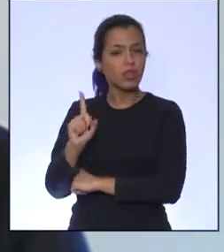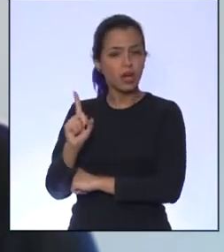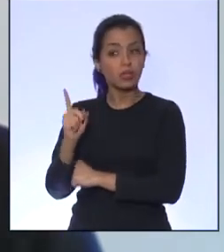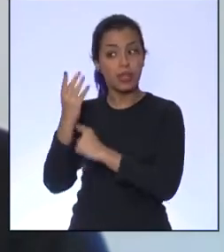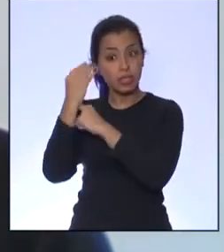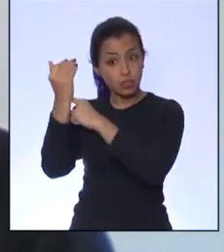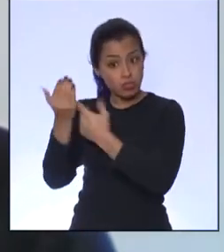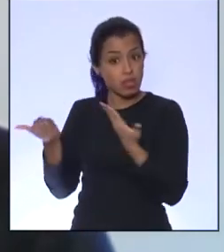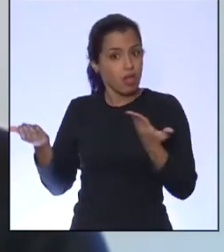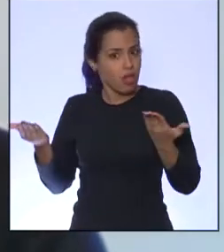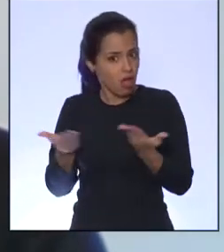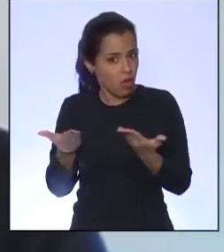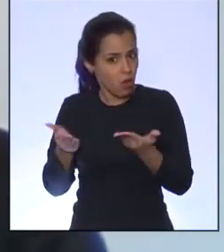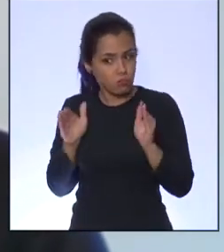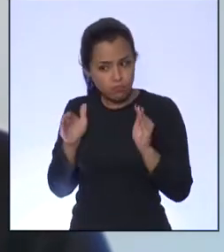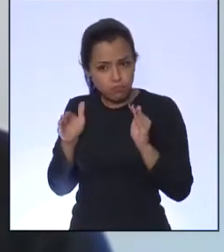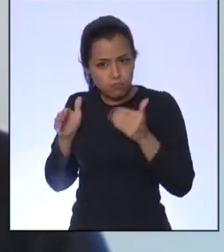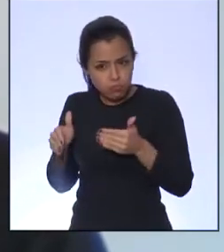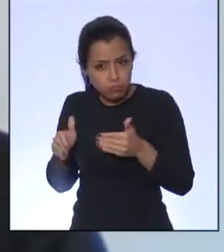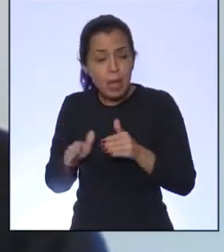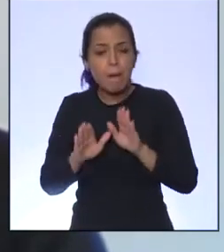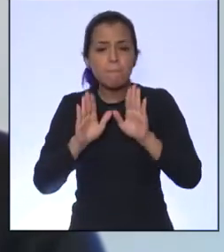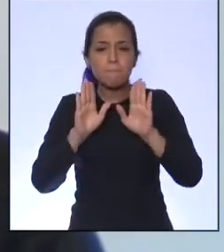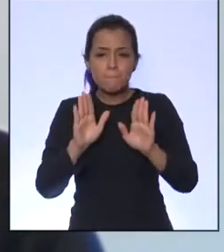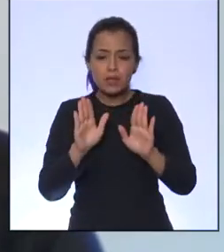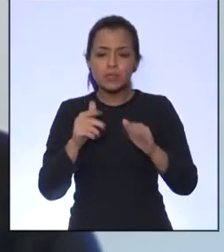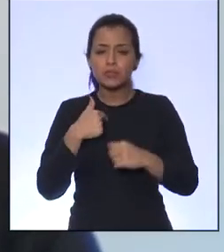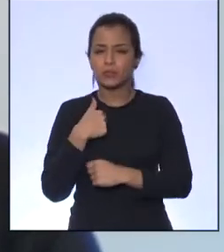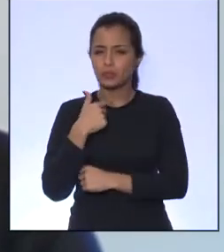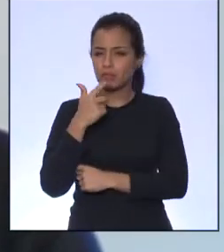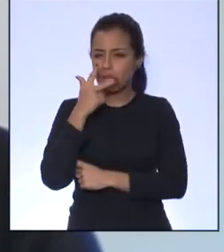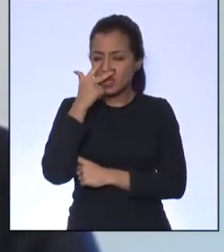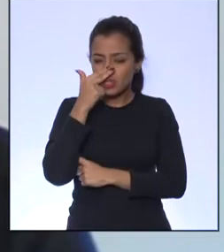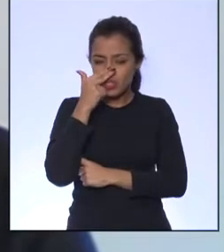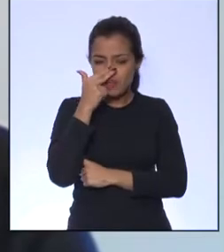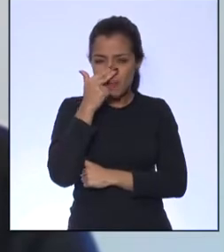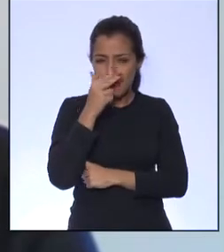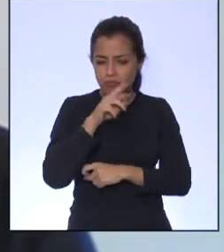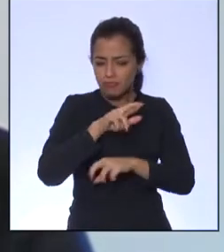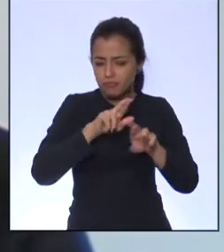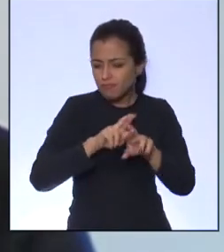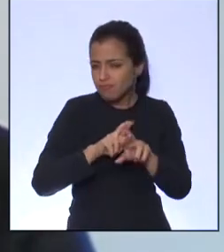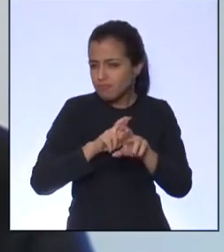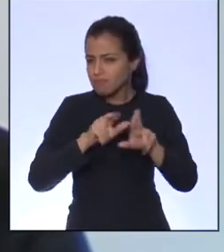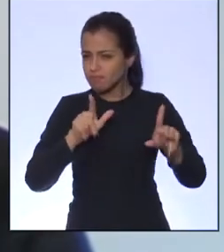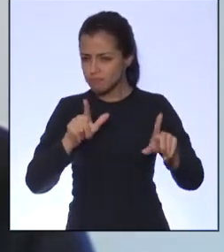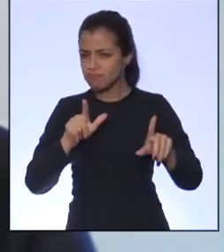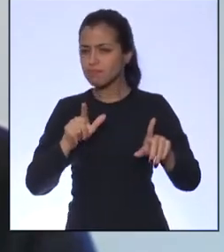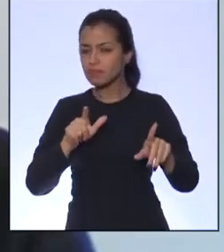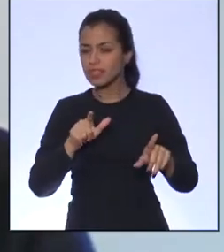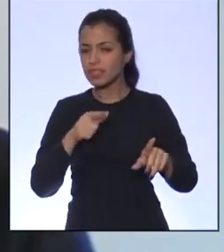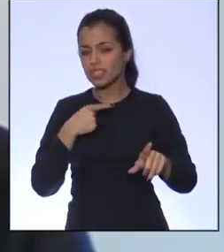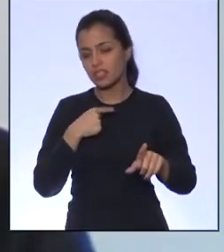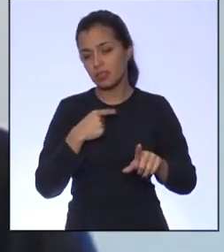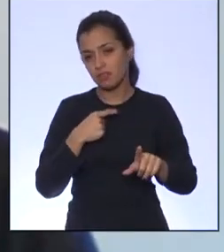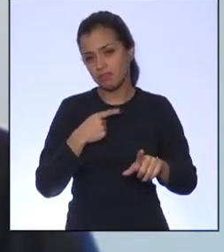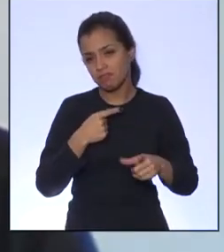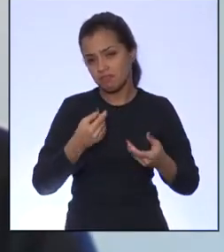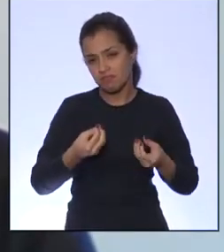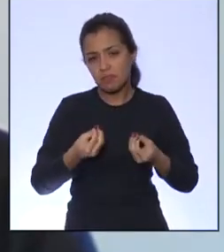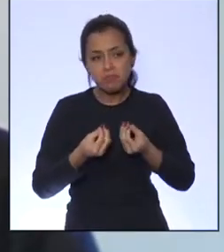central, mas volto a dizer, eu acho que o grande diferencial que eu poderia deixar como mensagem para